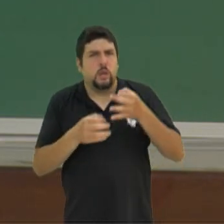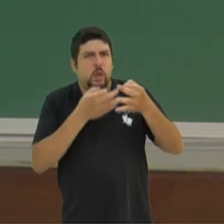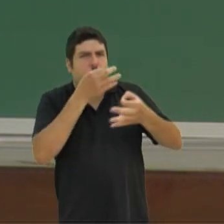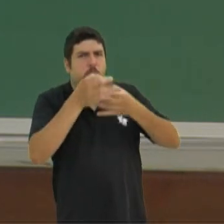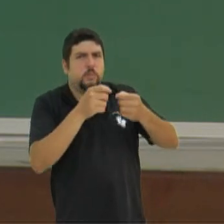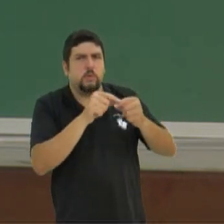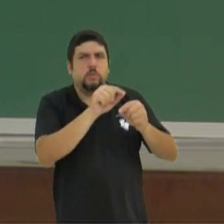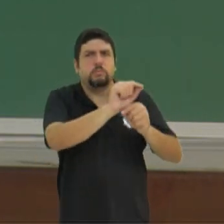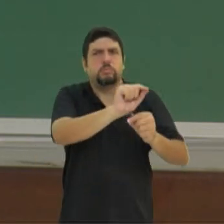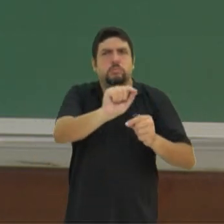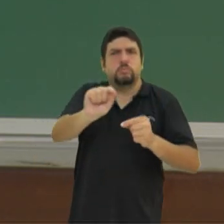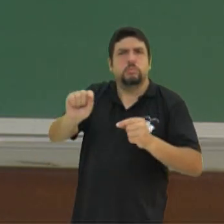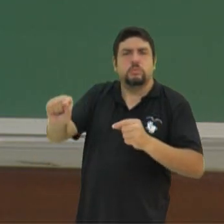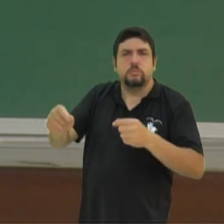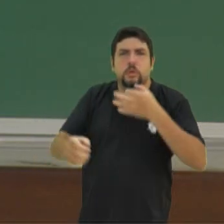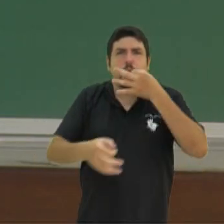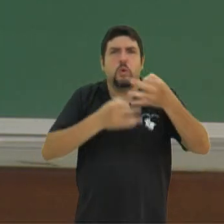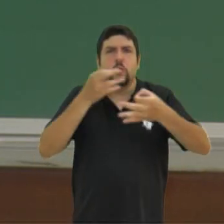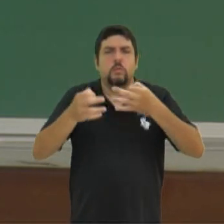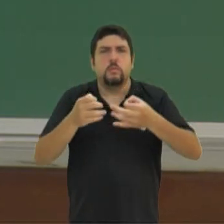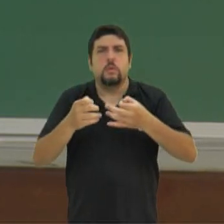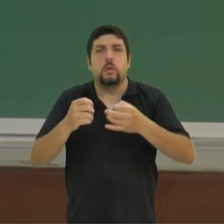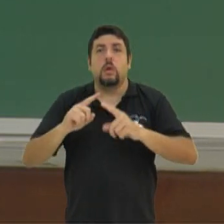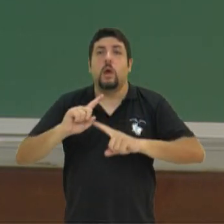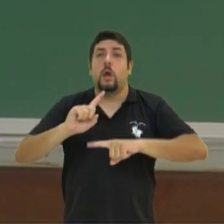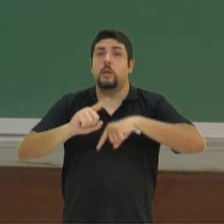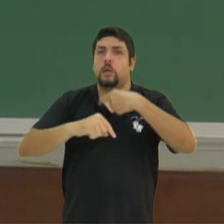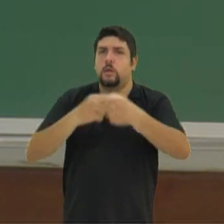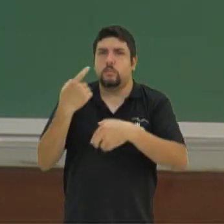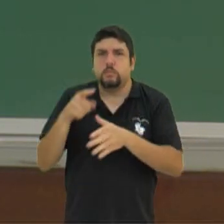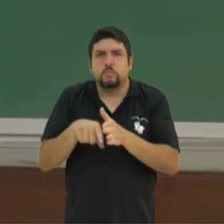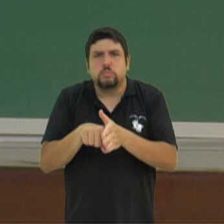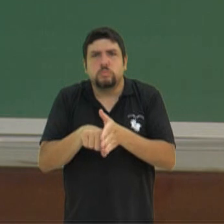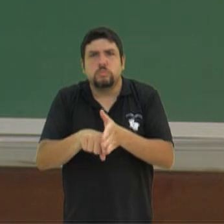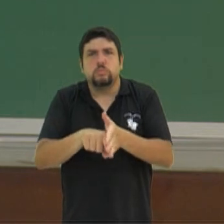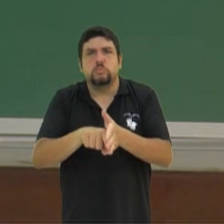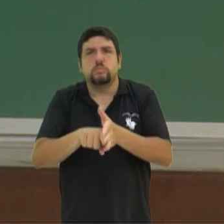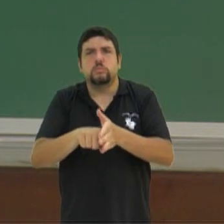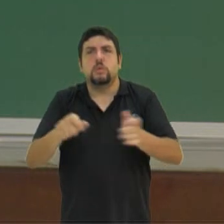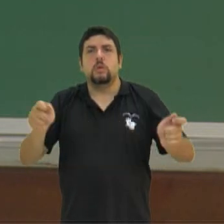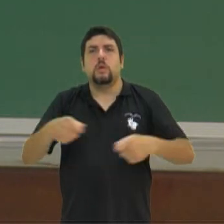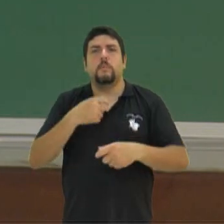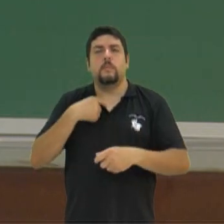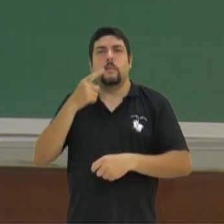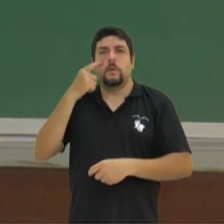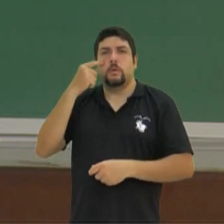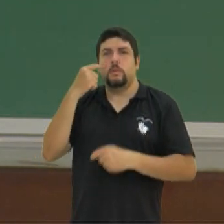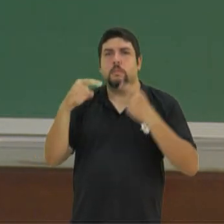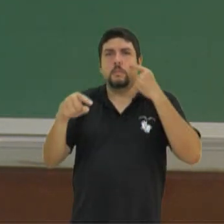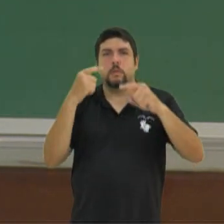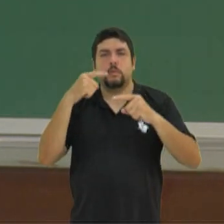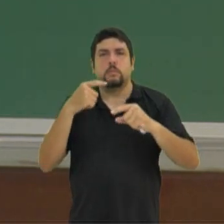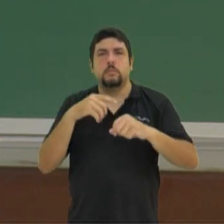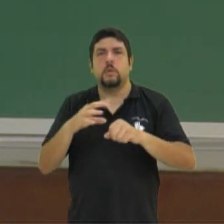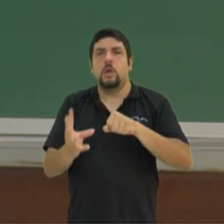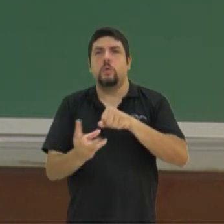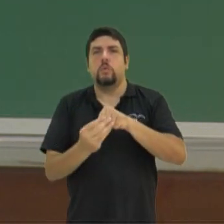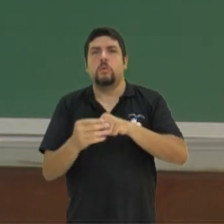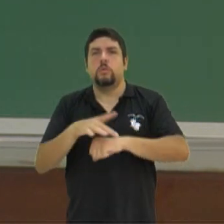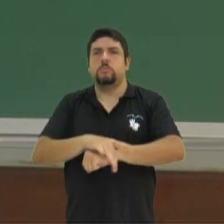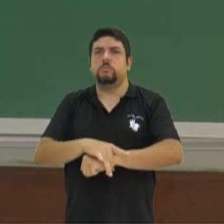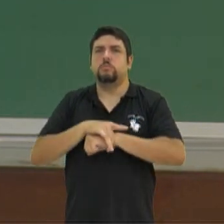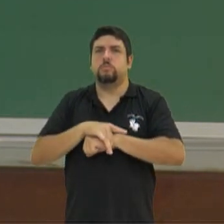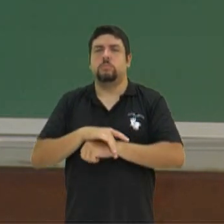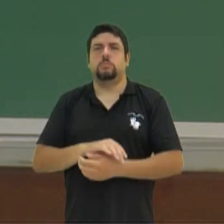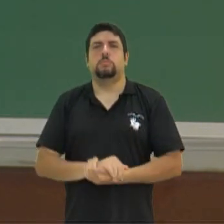opiniões, todas as suas falsas certezas, para daí sim conseguir chegar num conhecimento seguro sobre o mundo. Descartes se